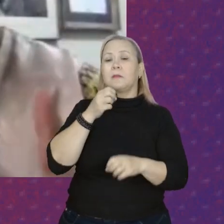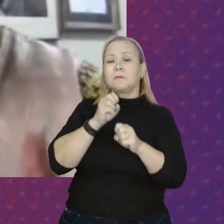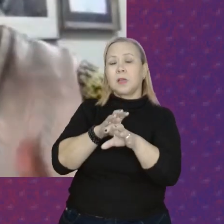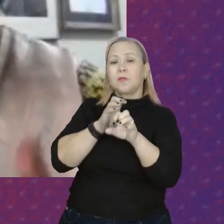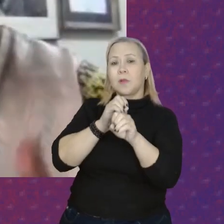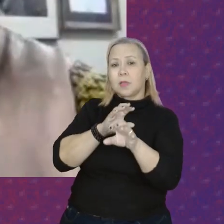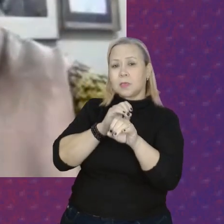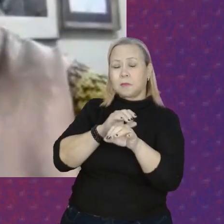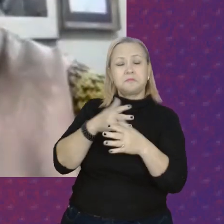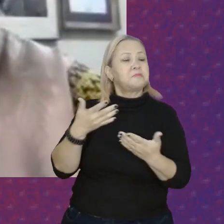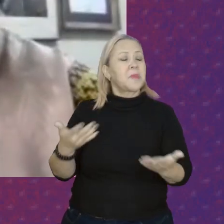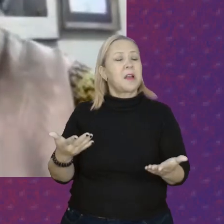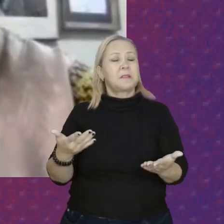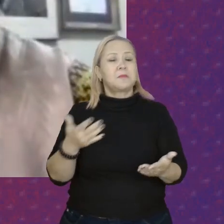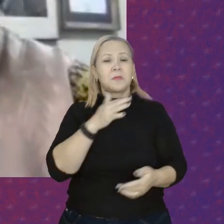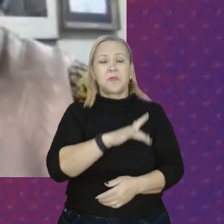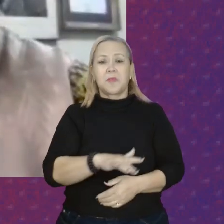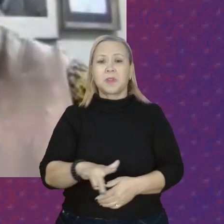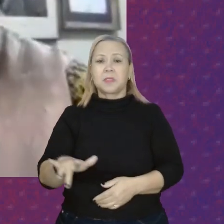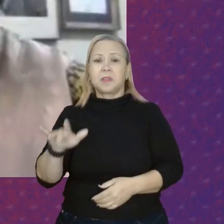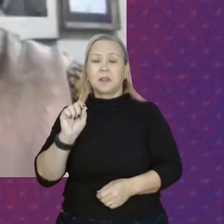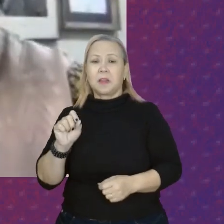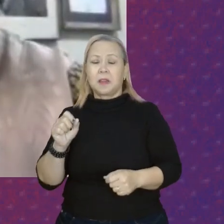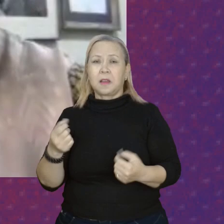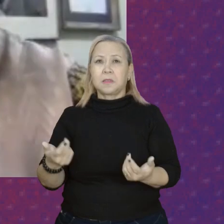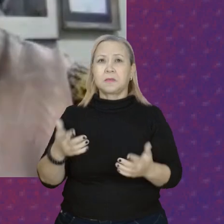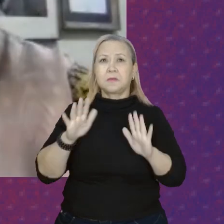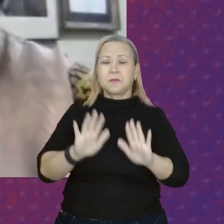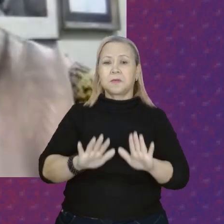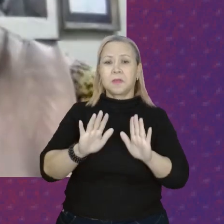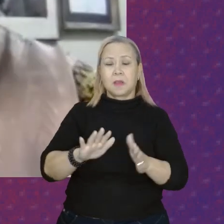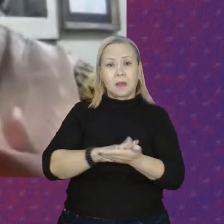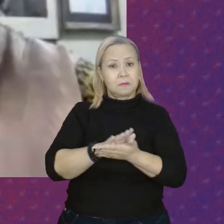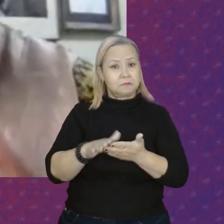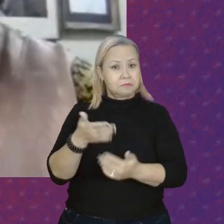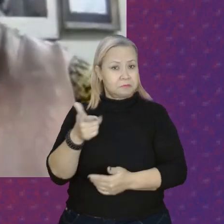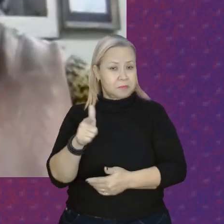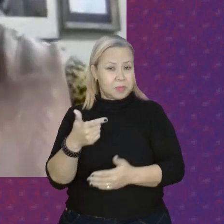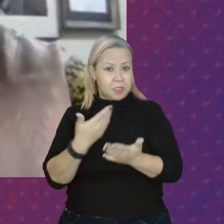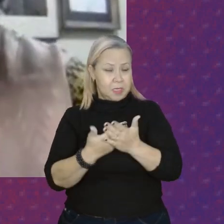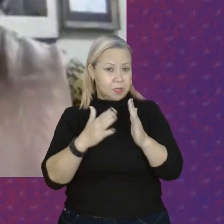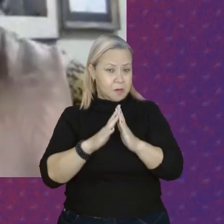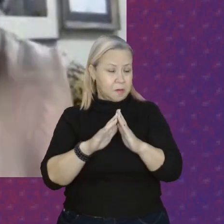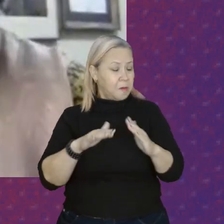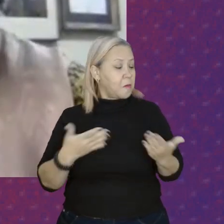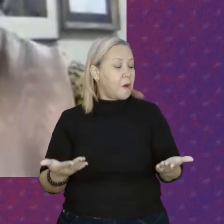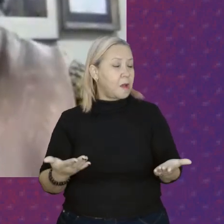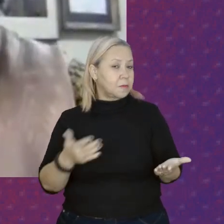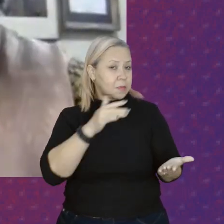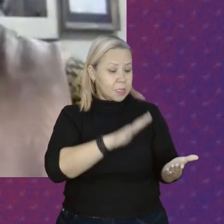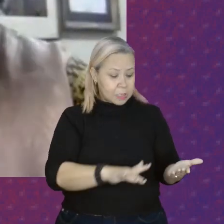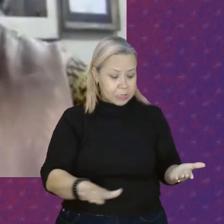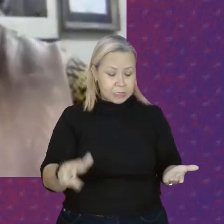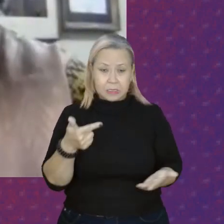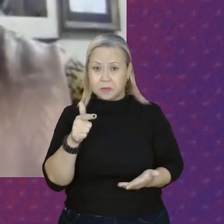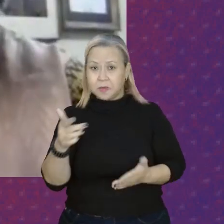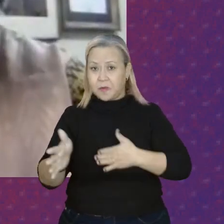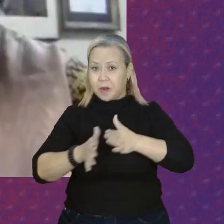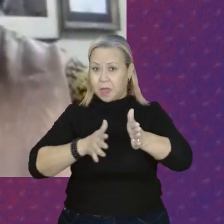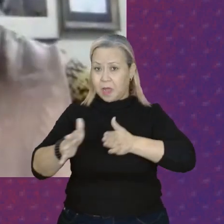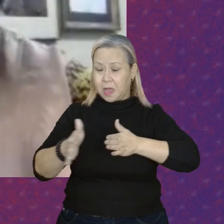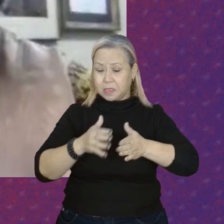Quais foram as crianças que ficaram sem escola? Quais foram as crianças que não tiveram acesso